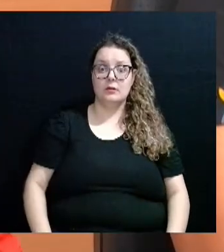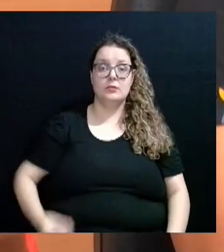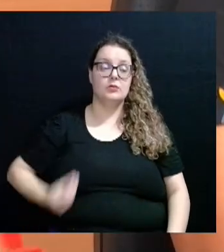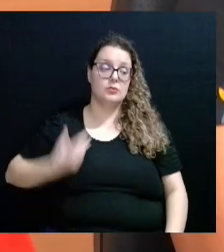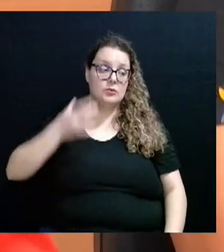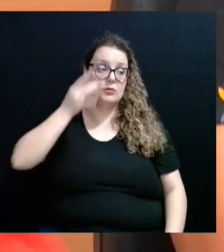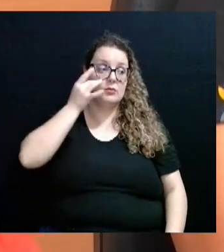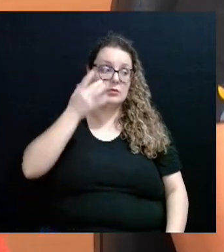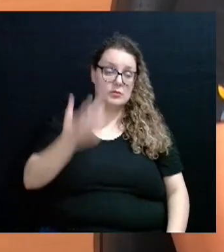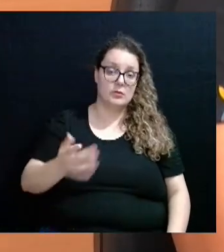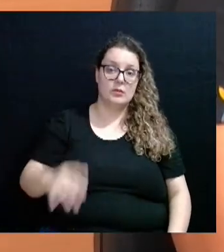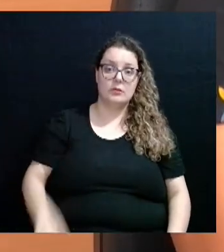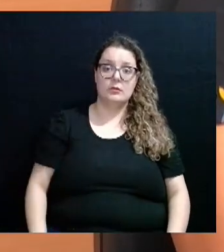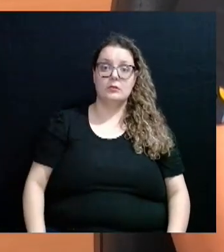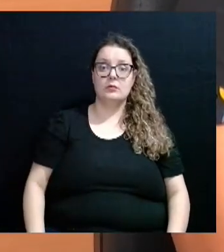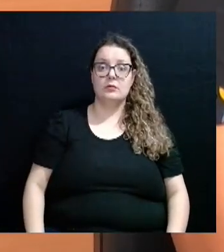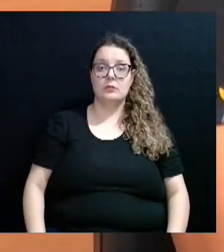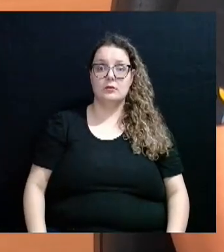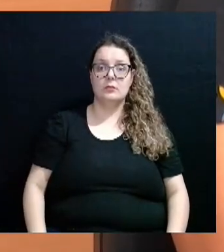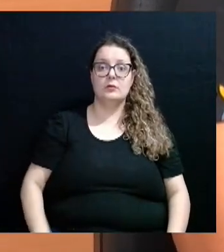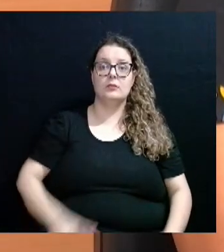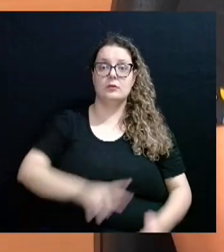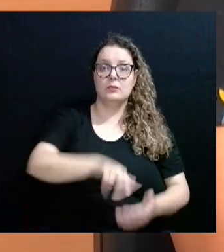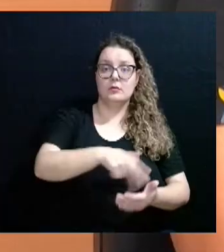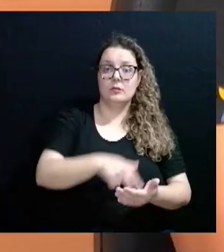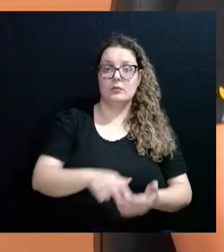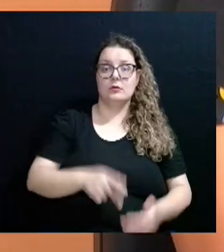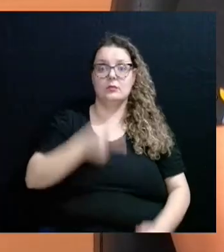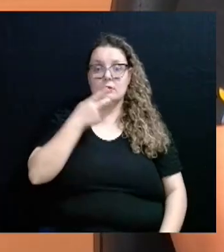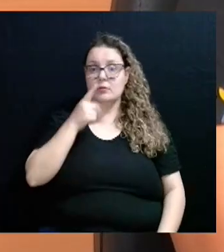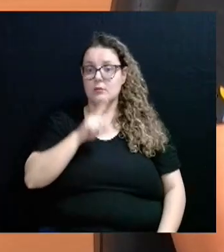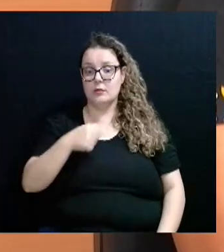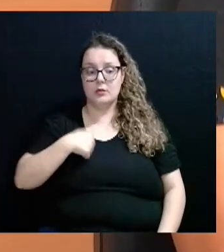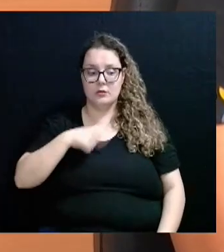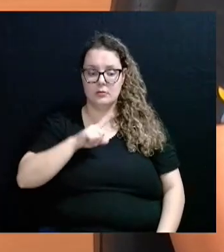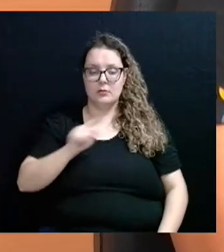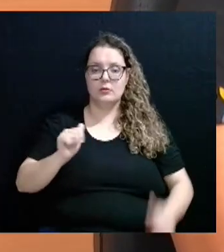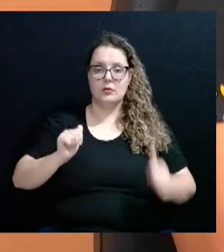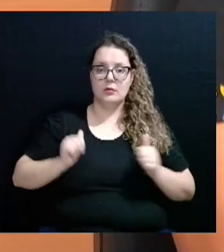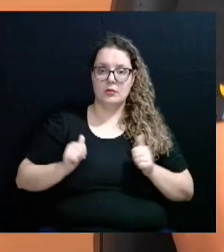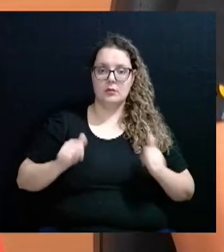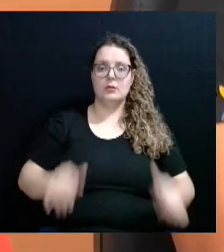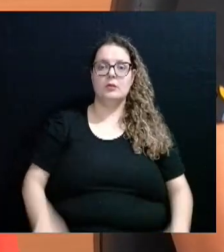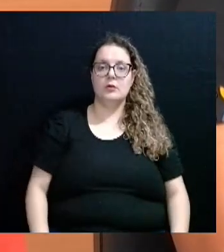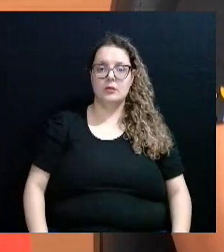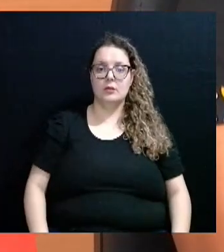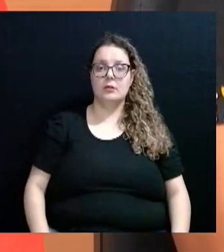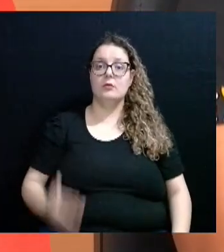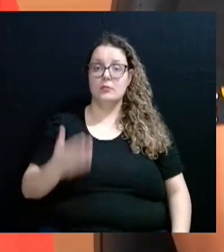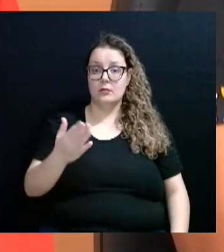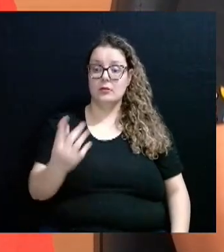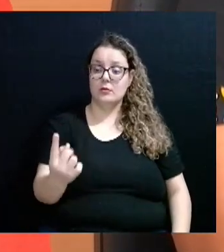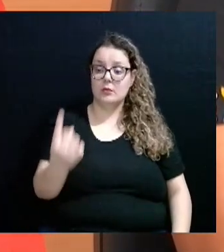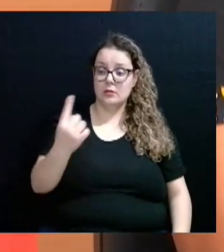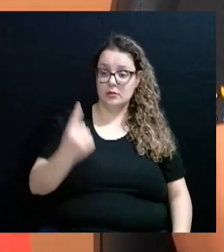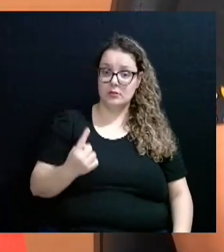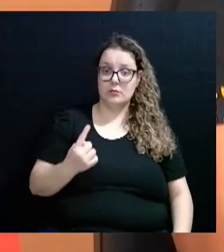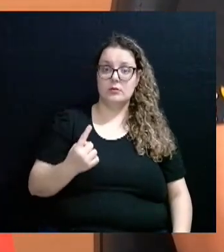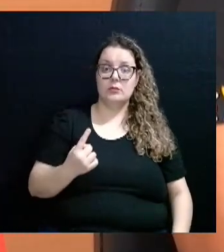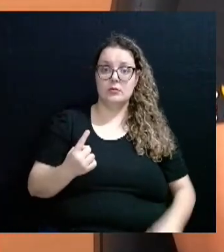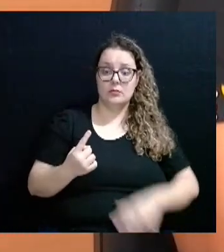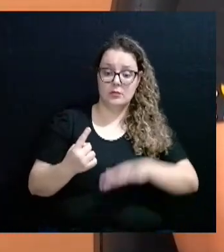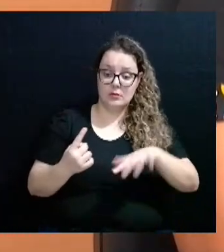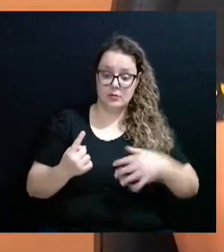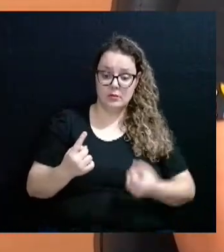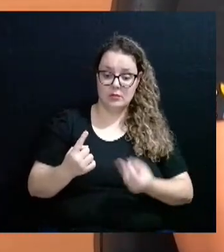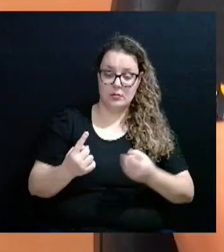hip hop me dizia para eu não ficar parado, né? Me dizia que você que está entrando no mundo da informação, autoconhecimento,